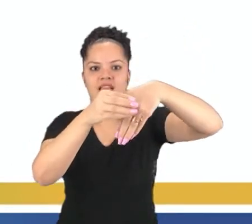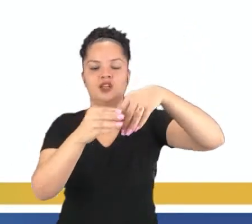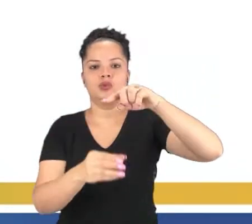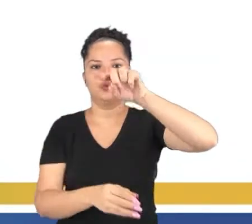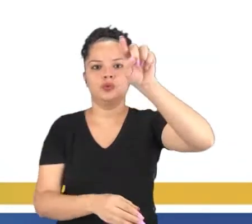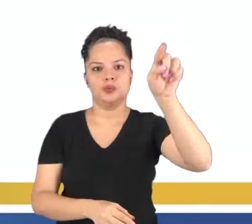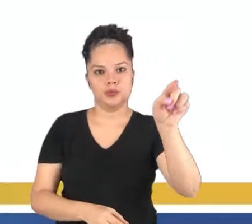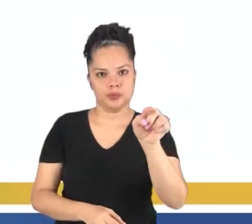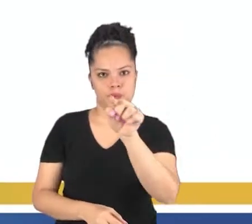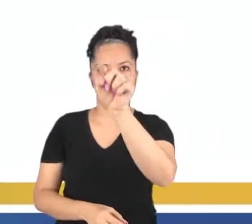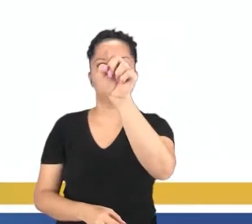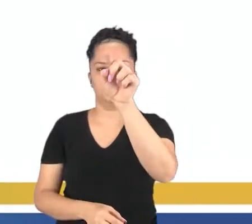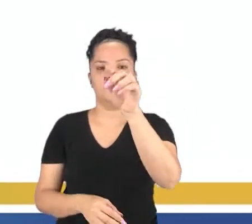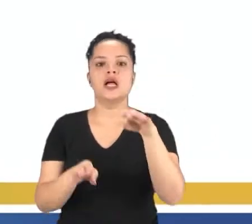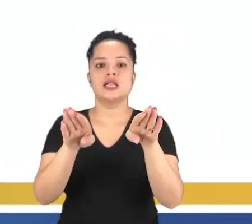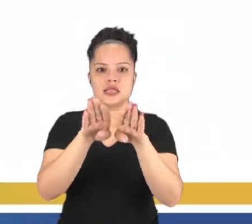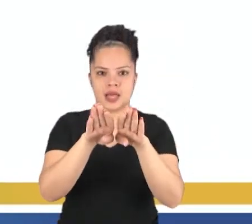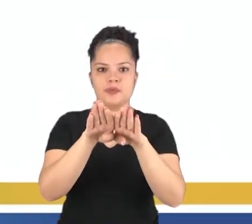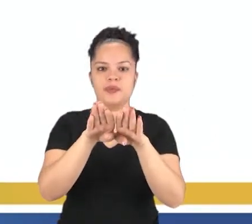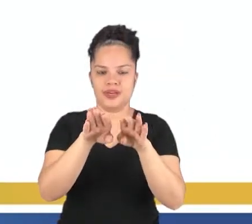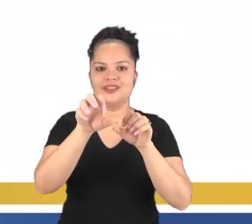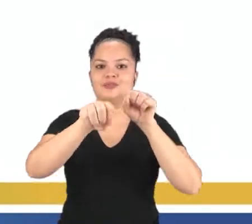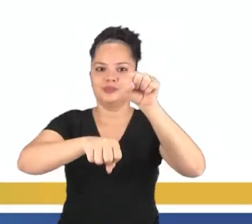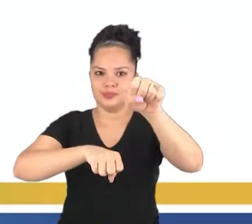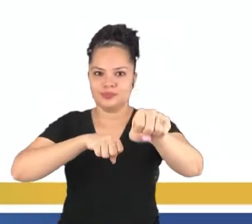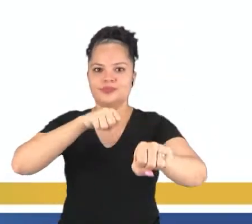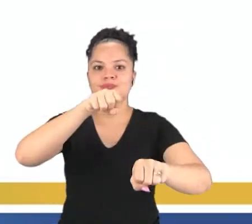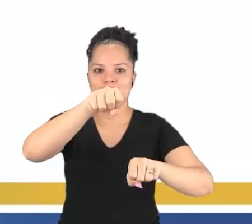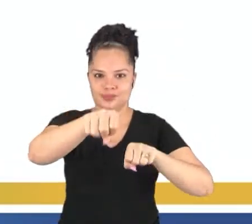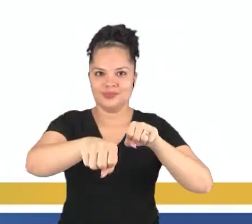ok? Aqui nós temos circunferências que se